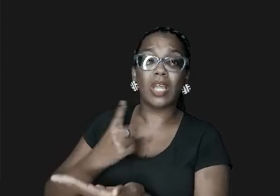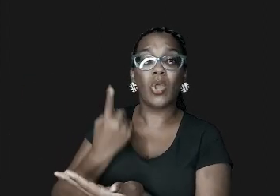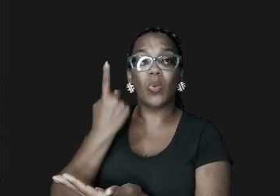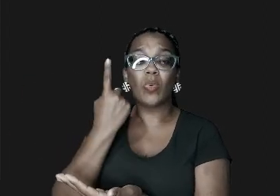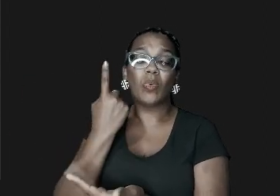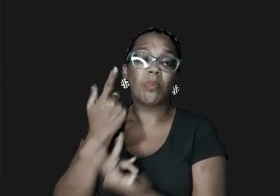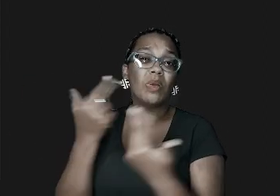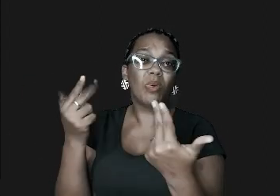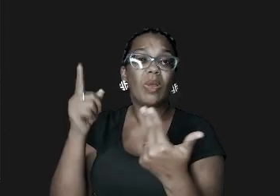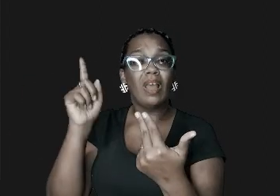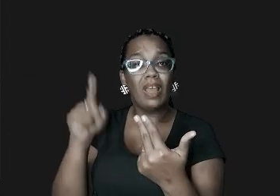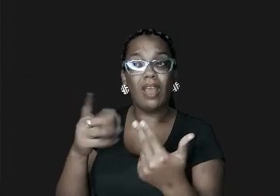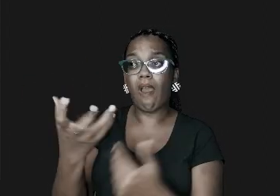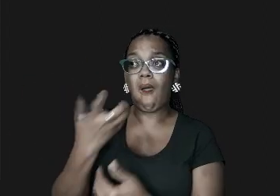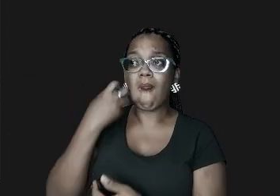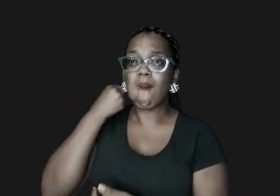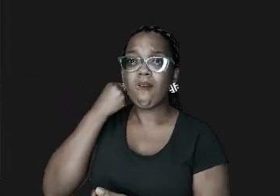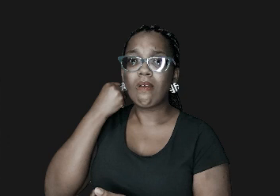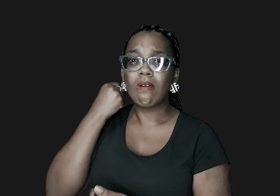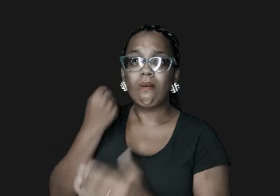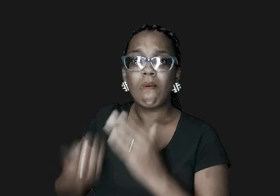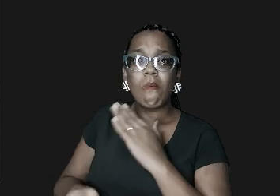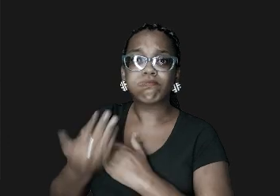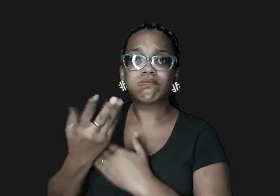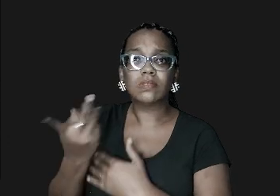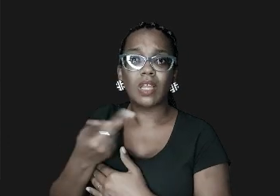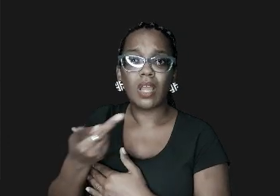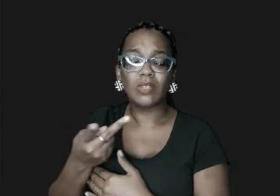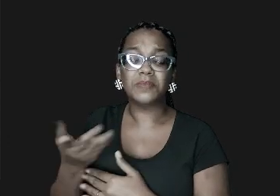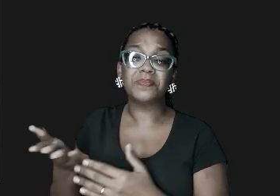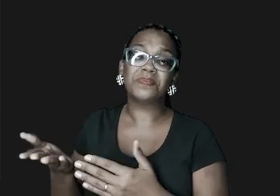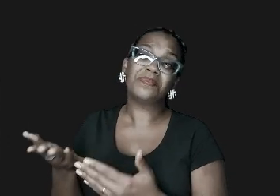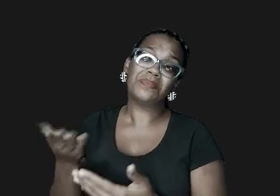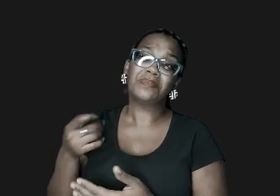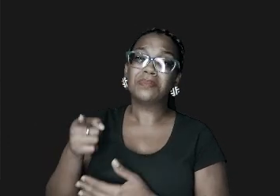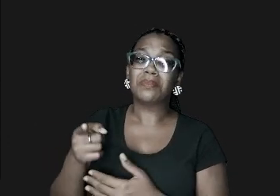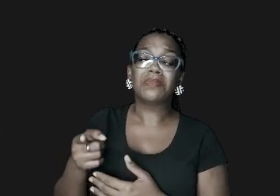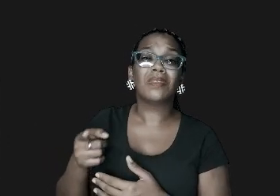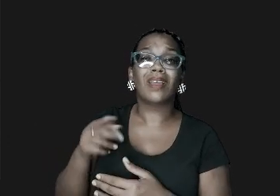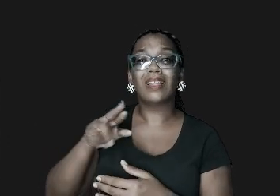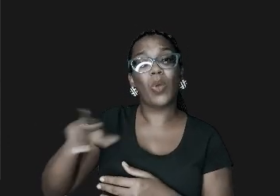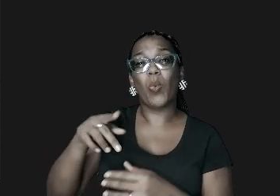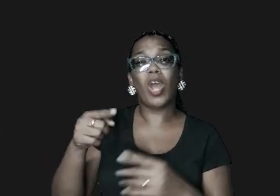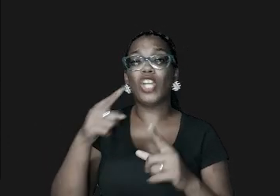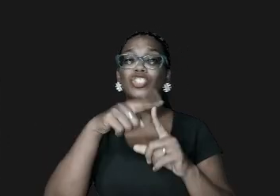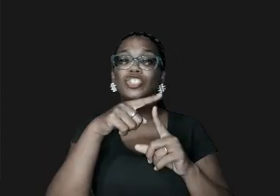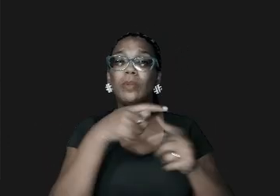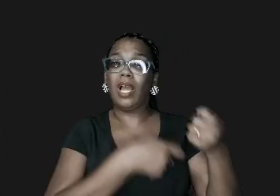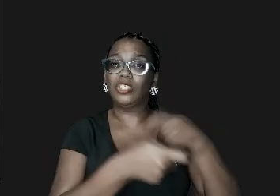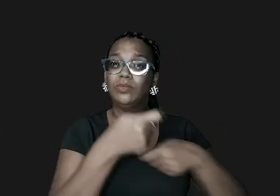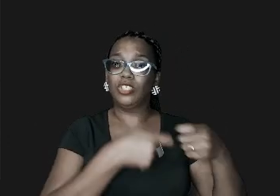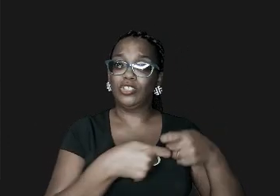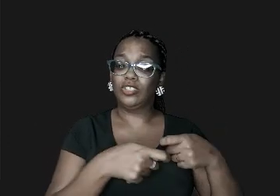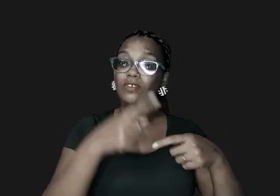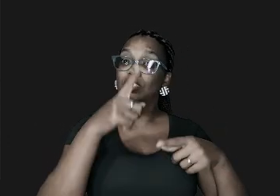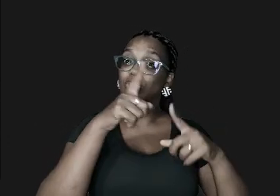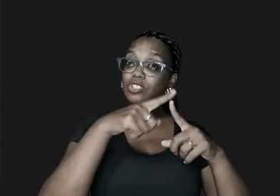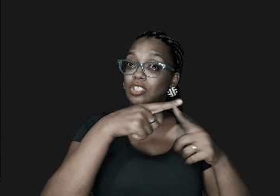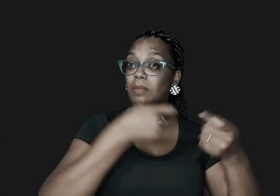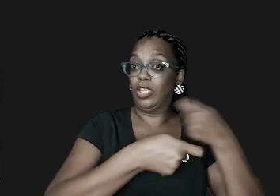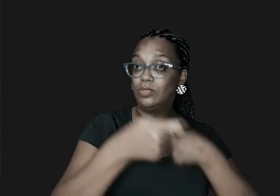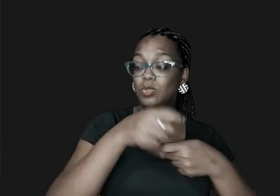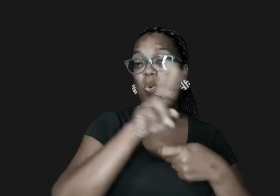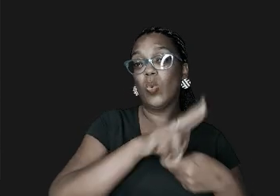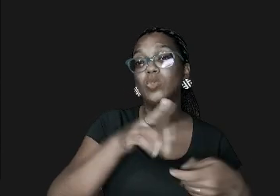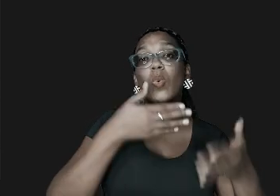tipo penal ele exige ali um requisito que é o índio obter a vantagem de vida esse requisito ele não tá num